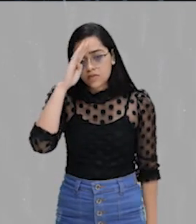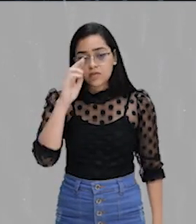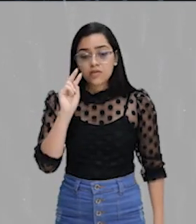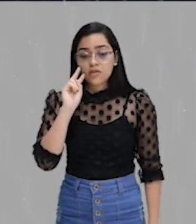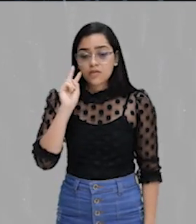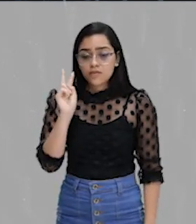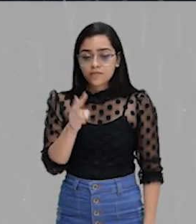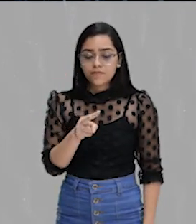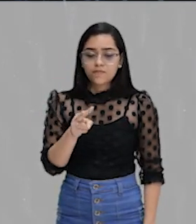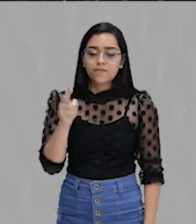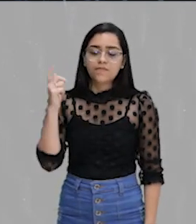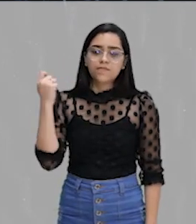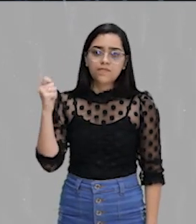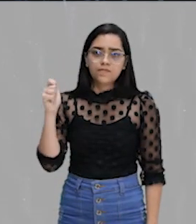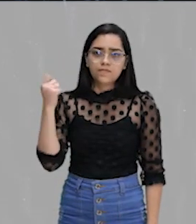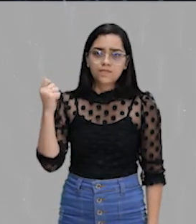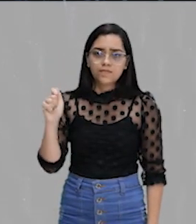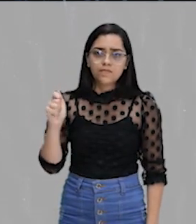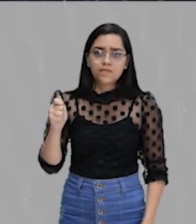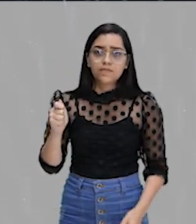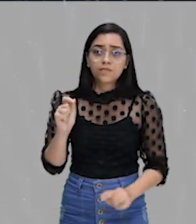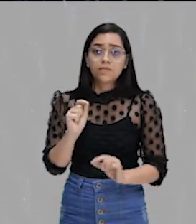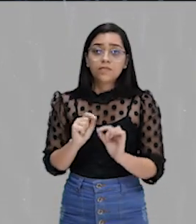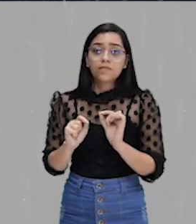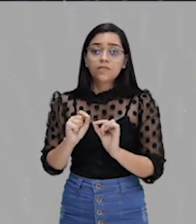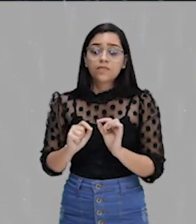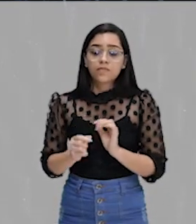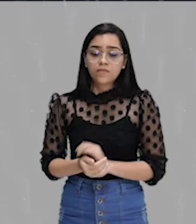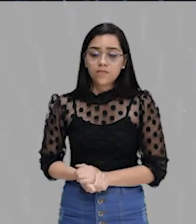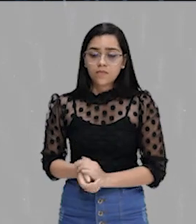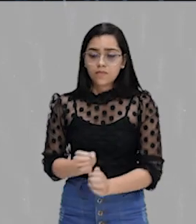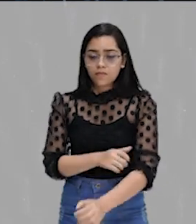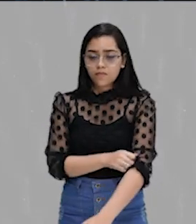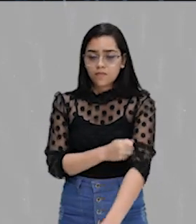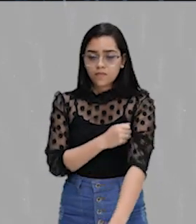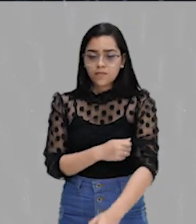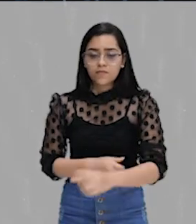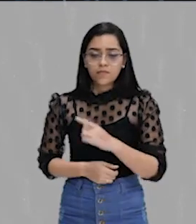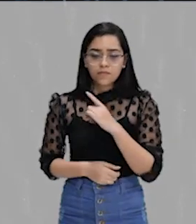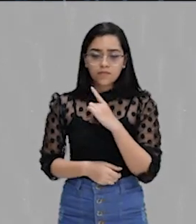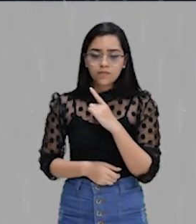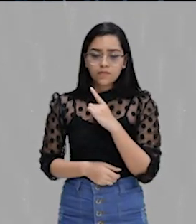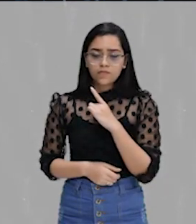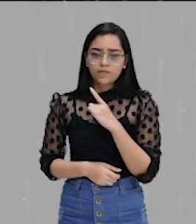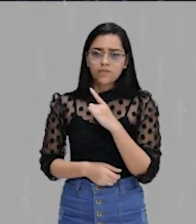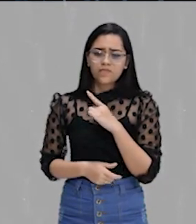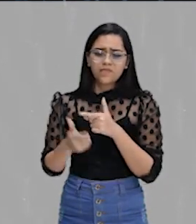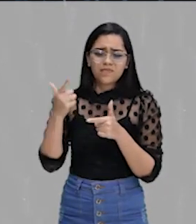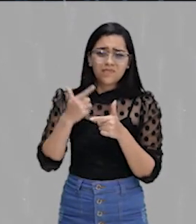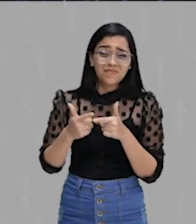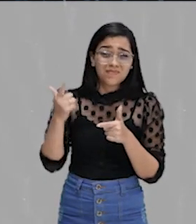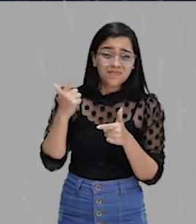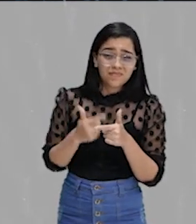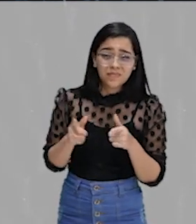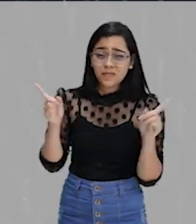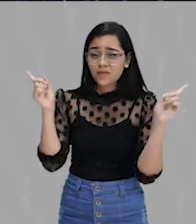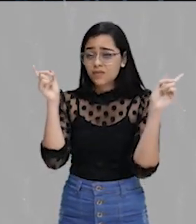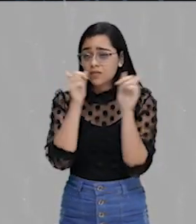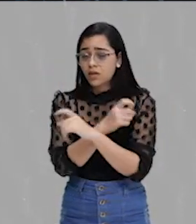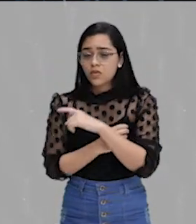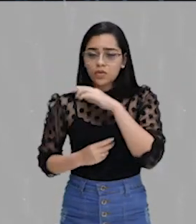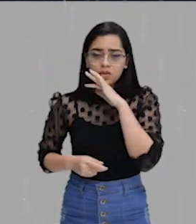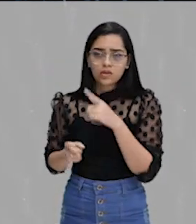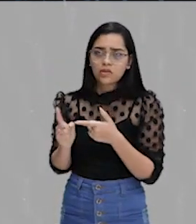na Argentina, o que ocorre? A ditadura militar, que estava numa crise sem precedentes,